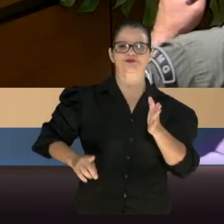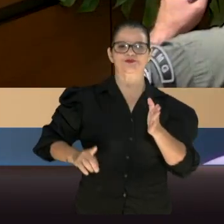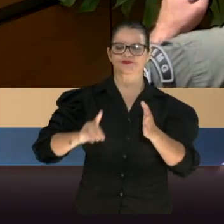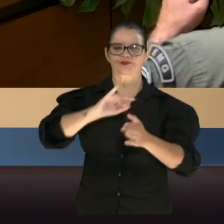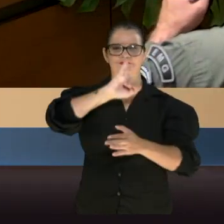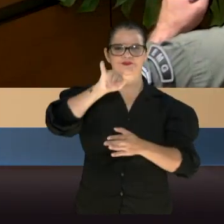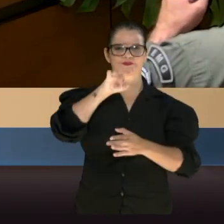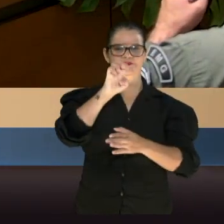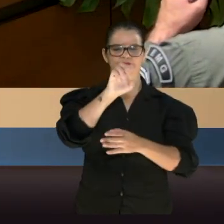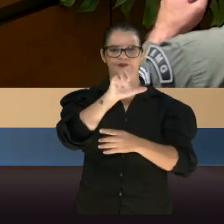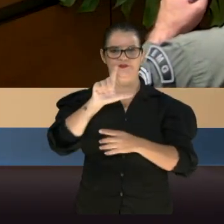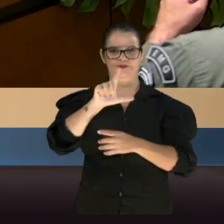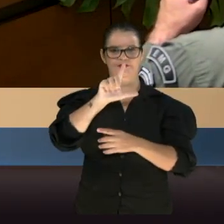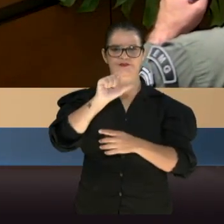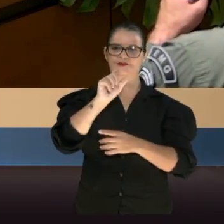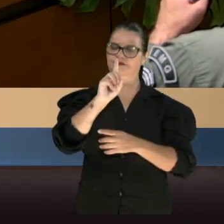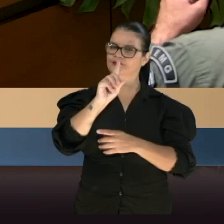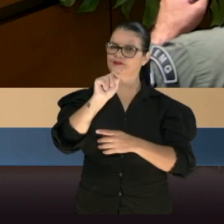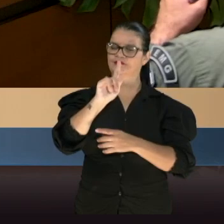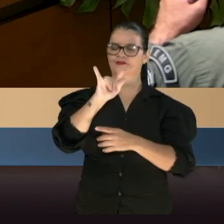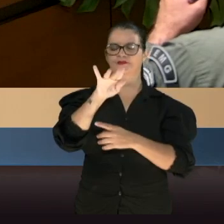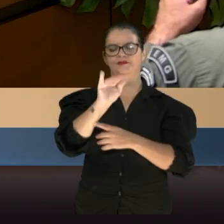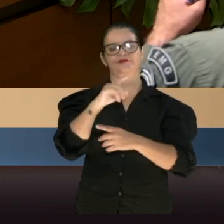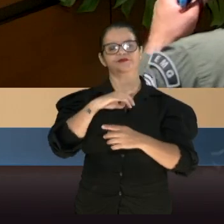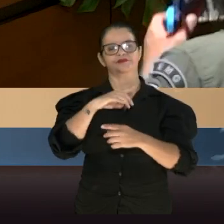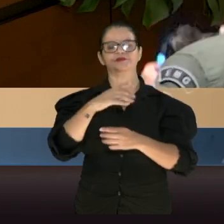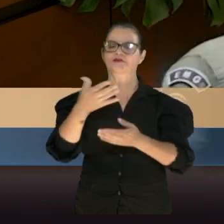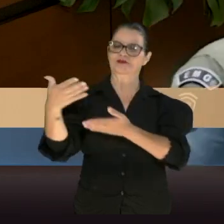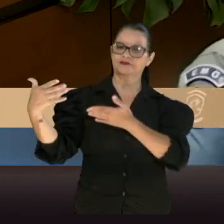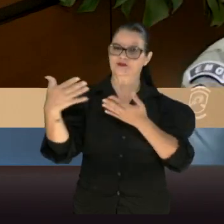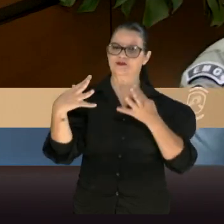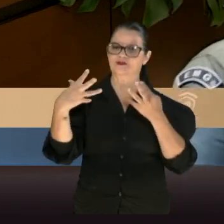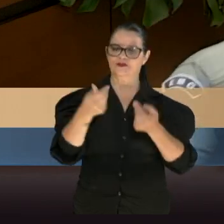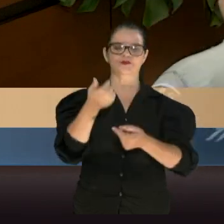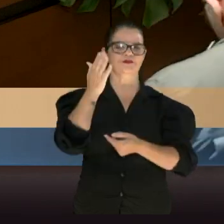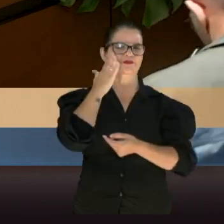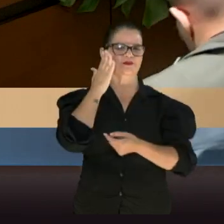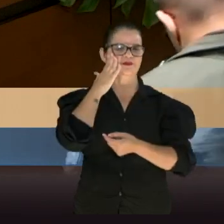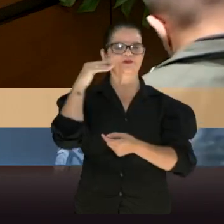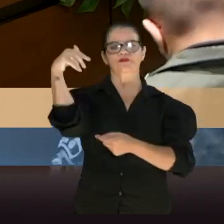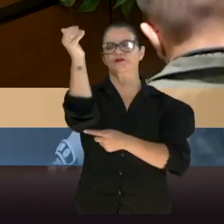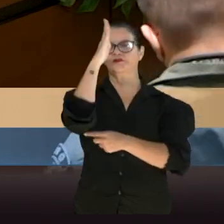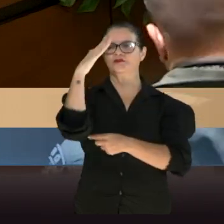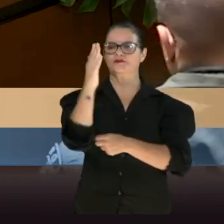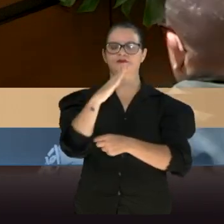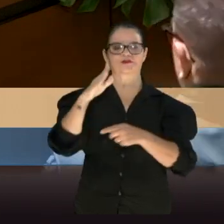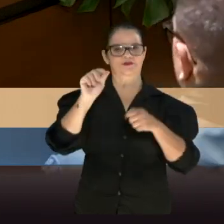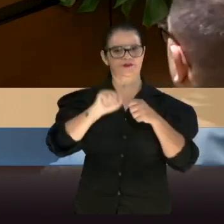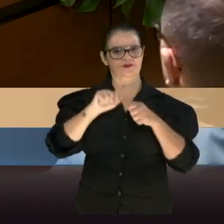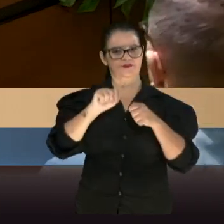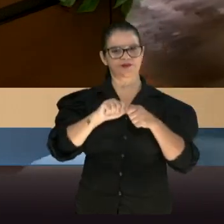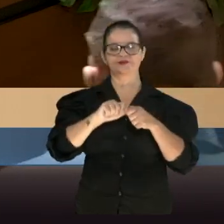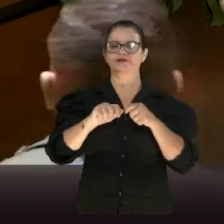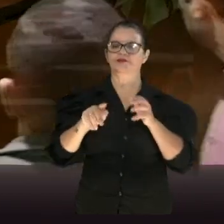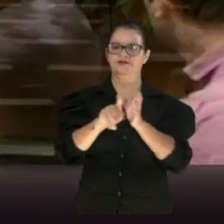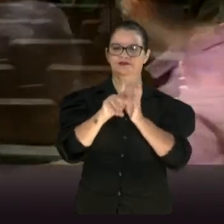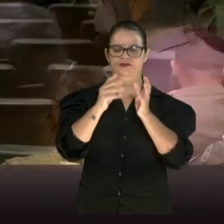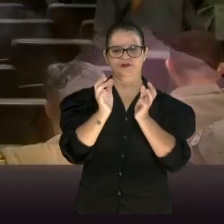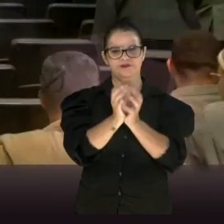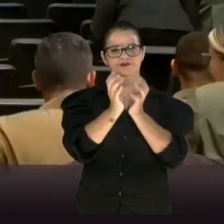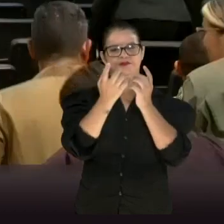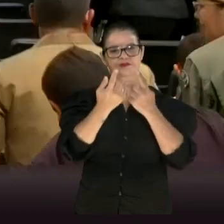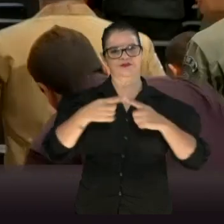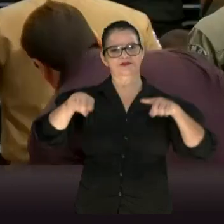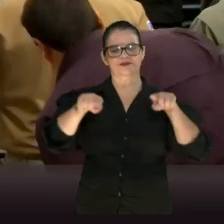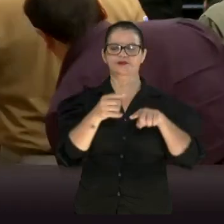deputado Joel da Harpa. Convidamos a todos para ouvirmos o Hino Nacional Brasileiro, que será executado pela Banda de Música